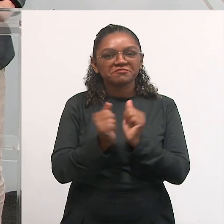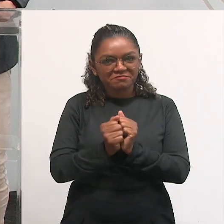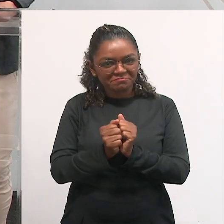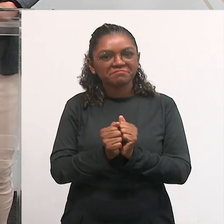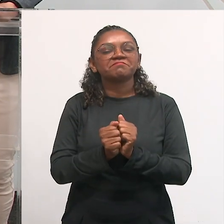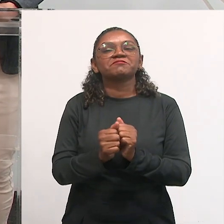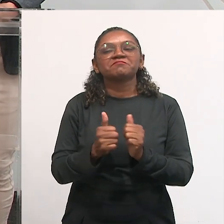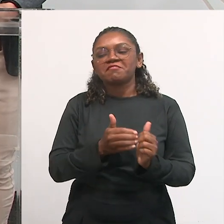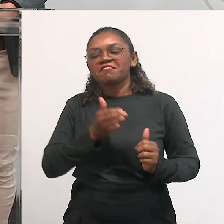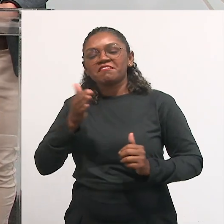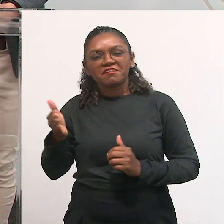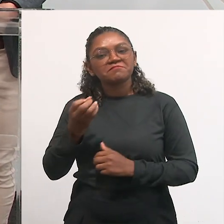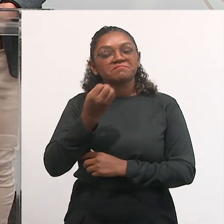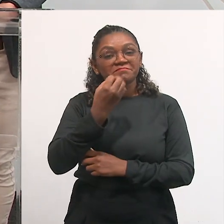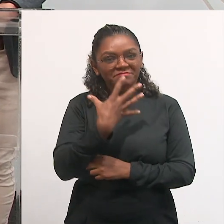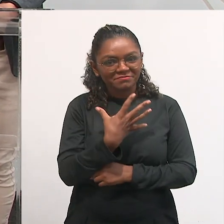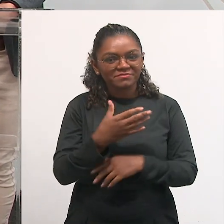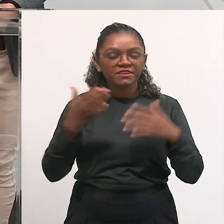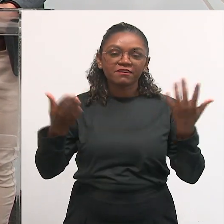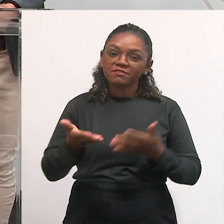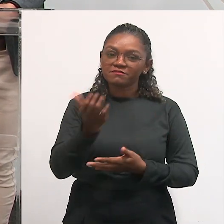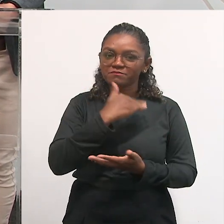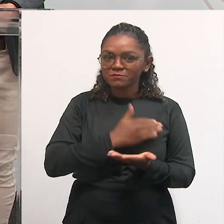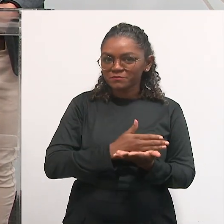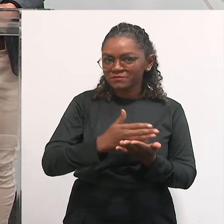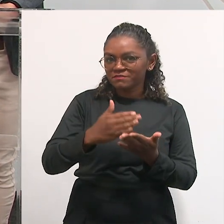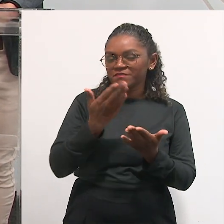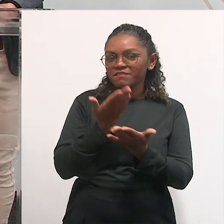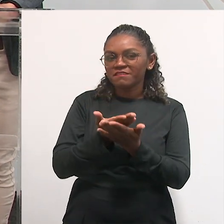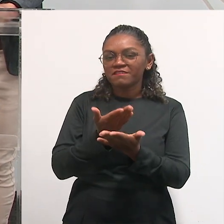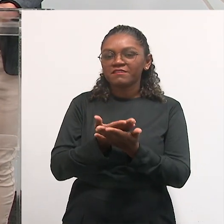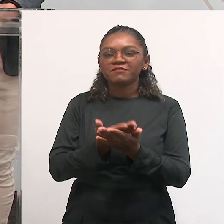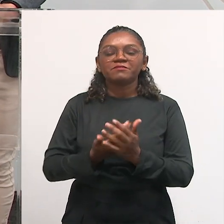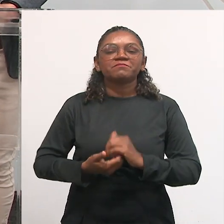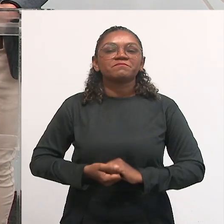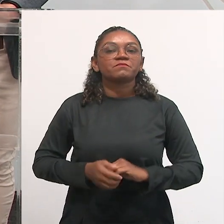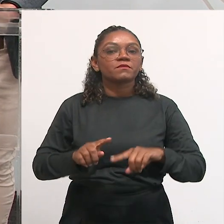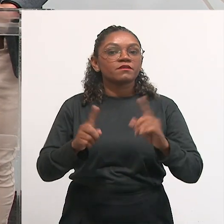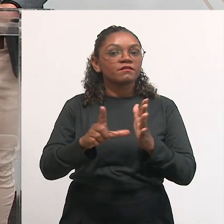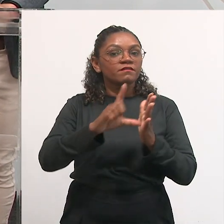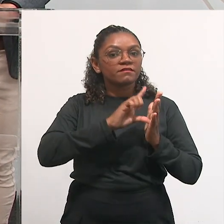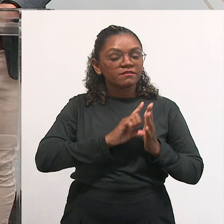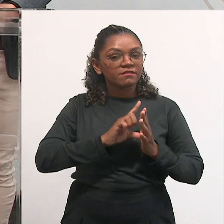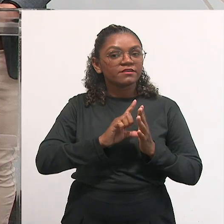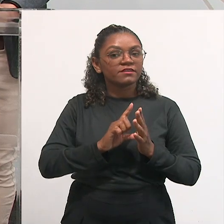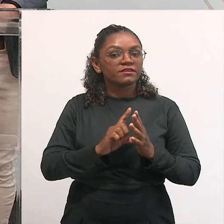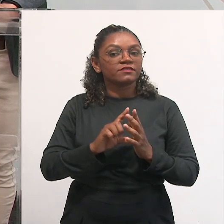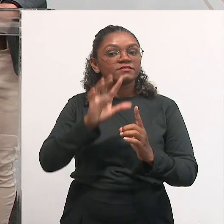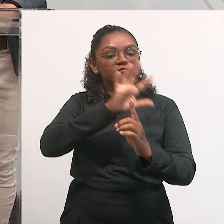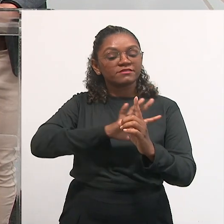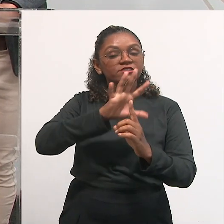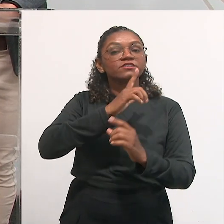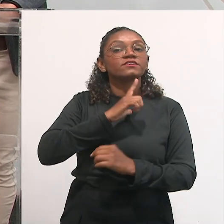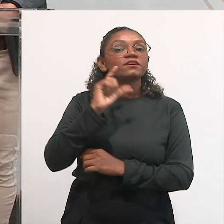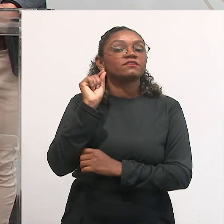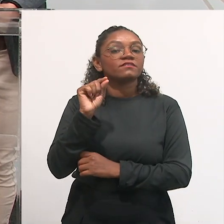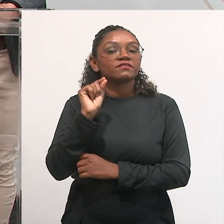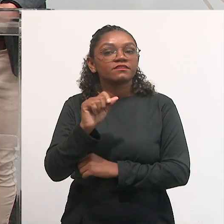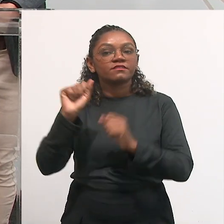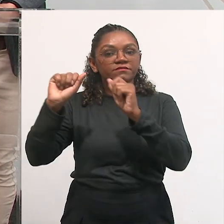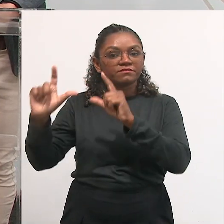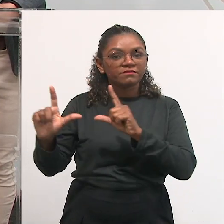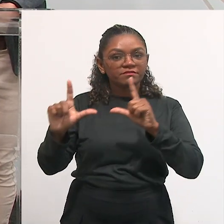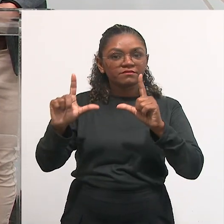você. E vamos lá, né, gente? Então, iniciar a aula. Antes também de iniciar a aula, aqui ao fundo, né, nós temos aqui uma lousa